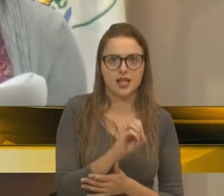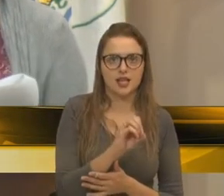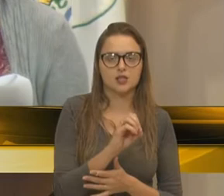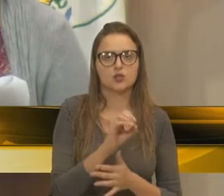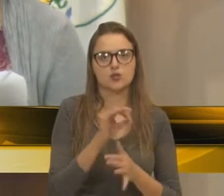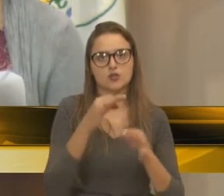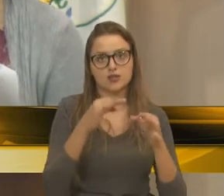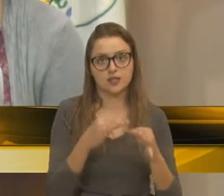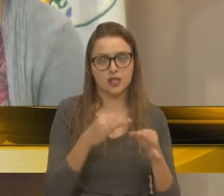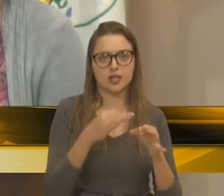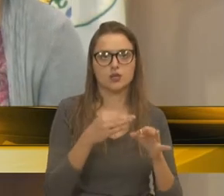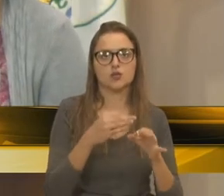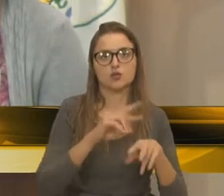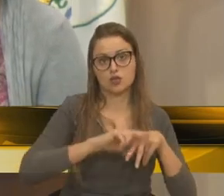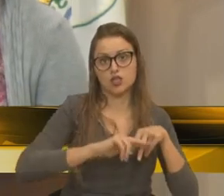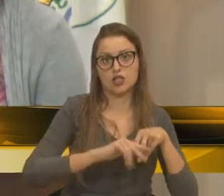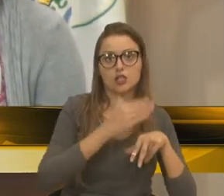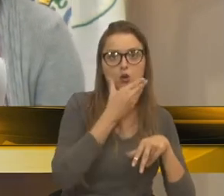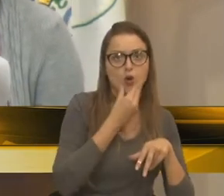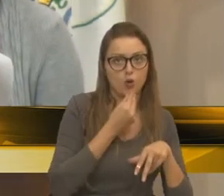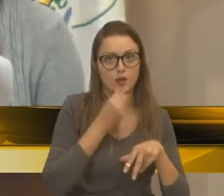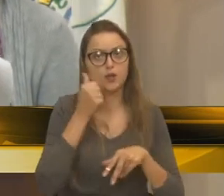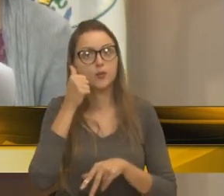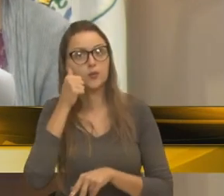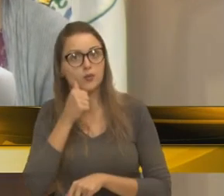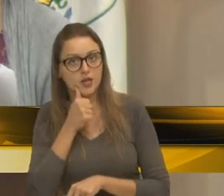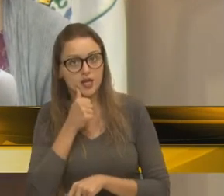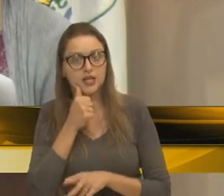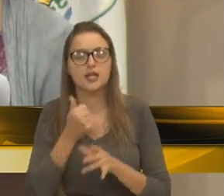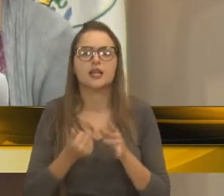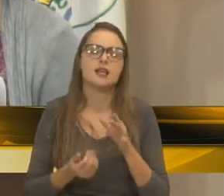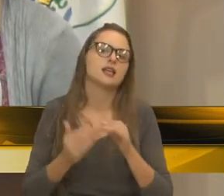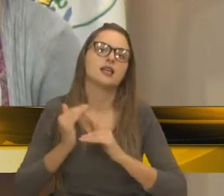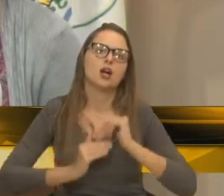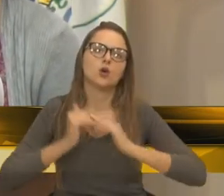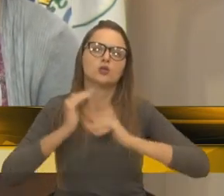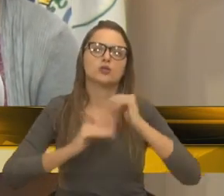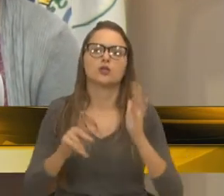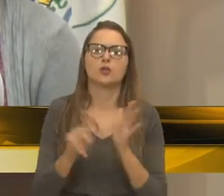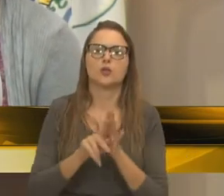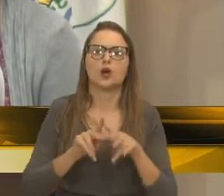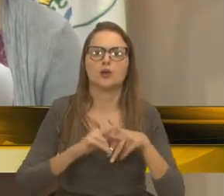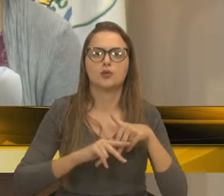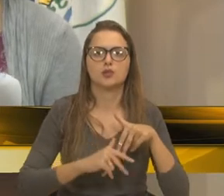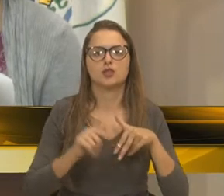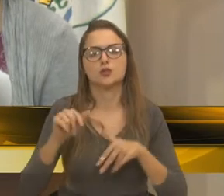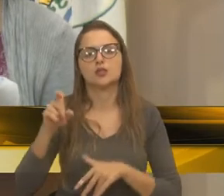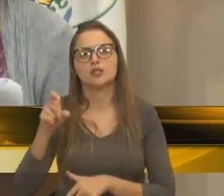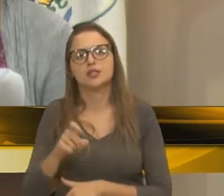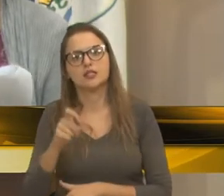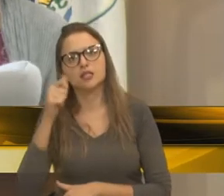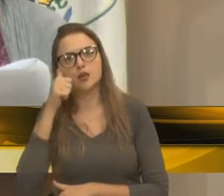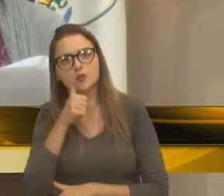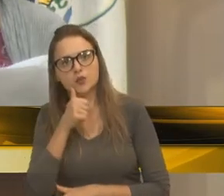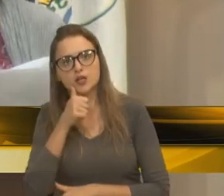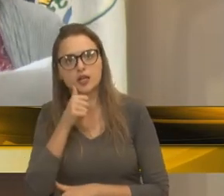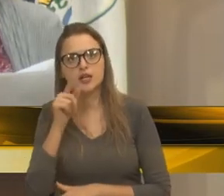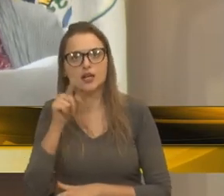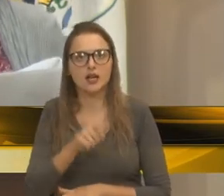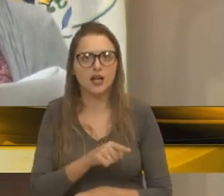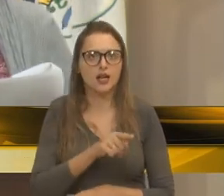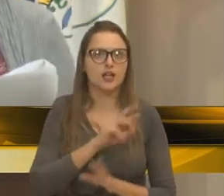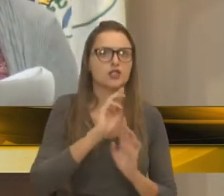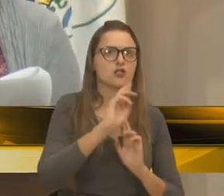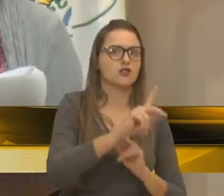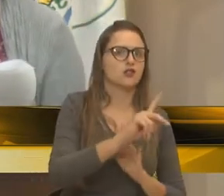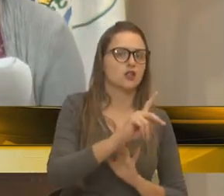mulher. E a construção de gênero se trata de que ser mulher no Brasil é diferente de ser mulher na